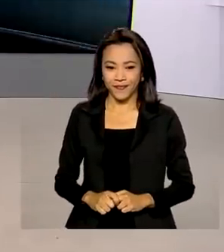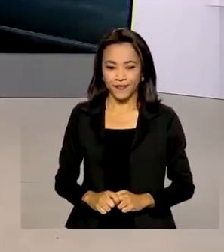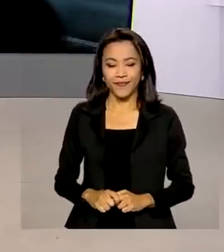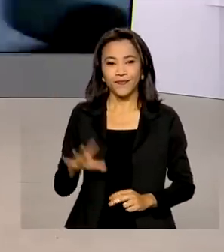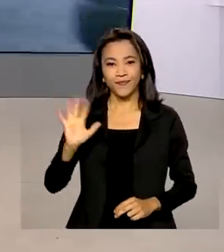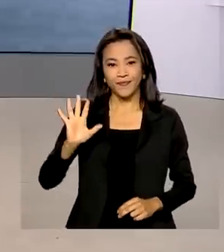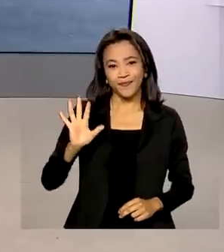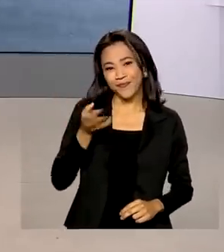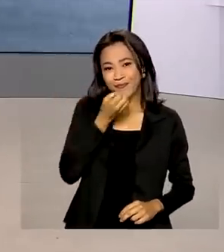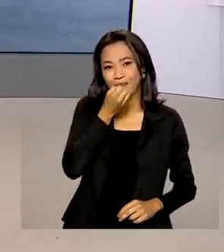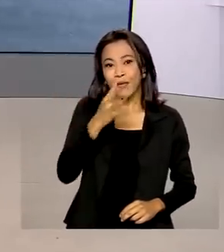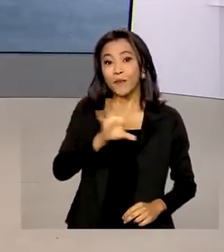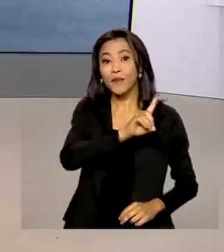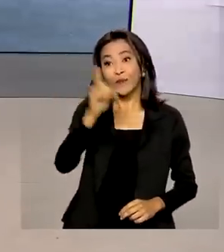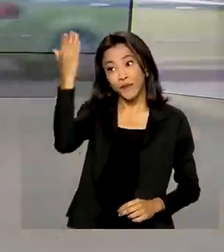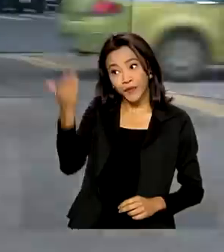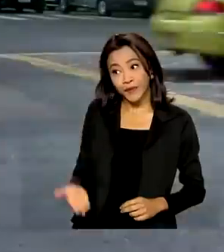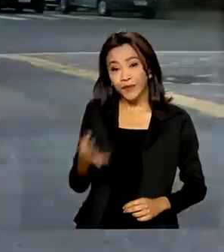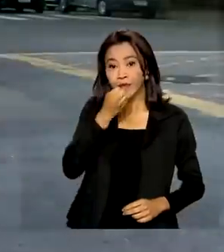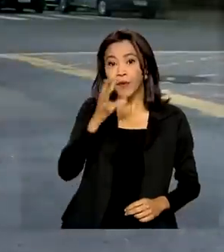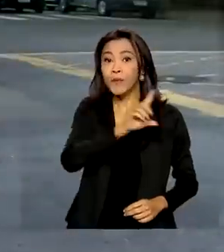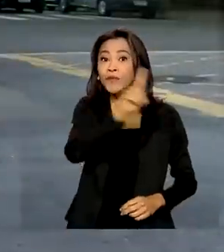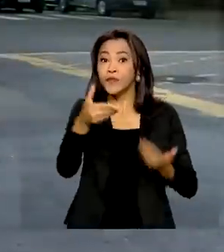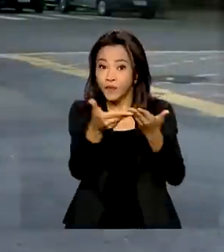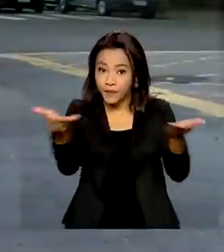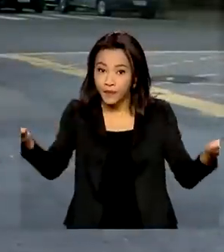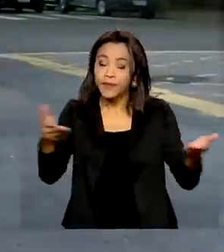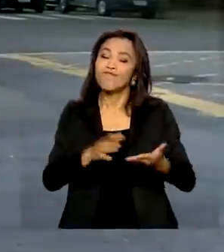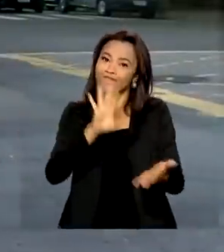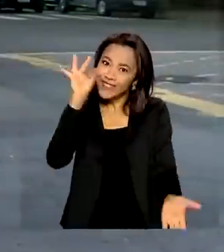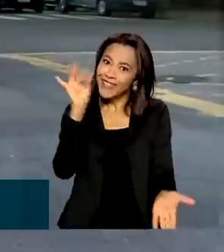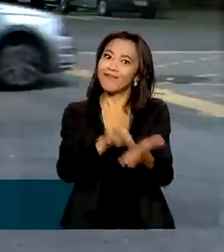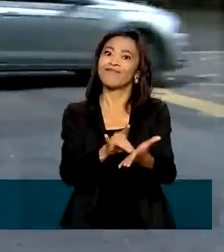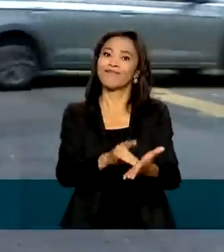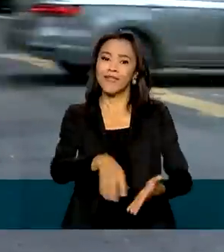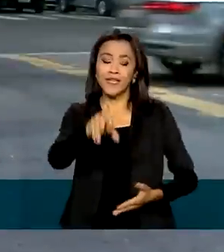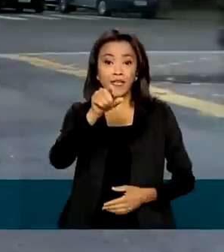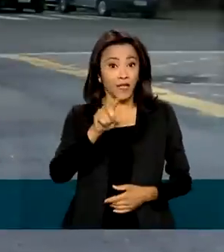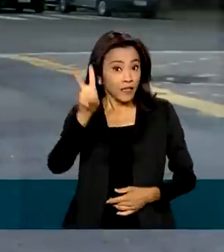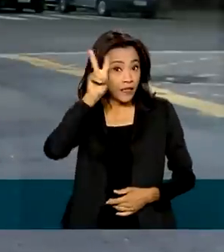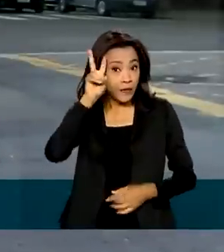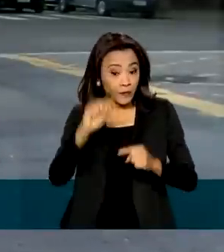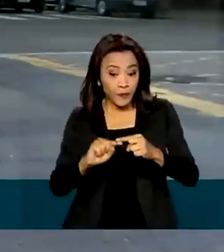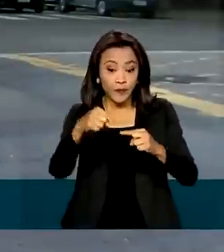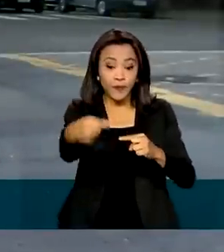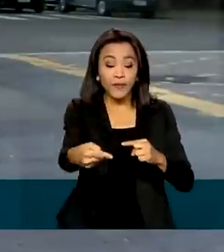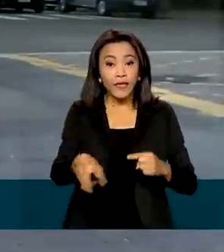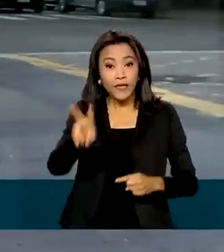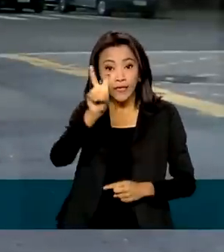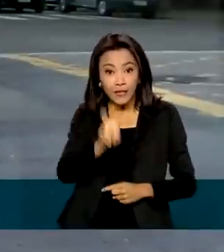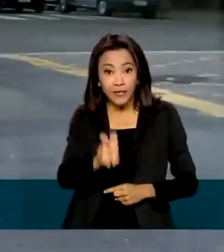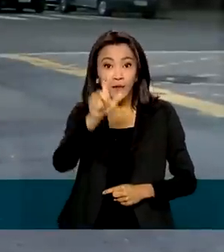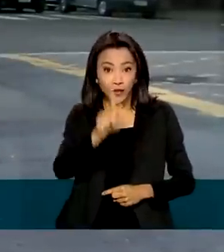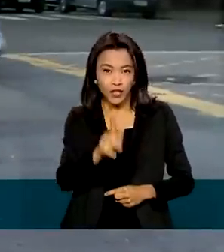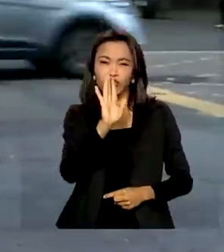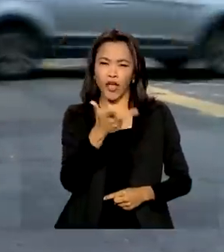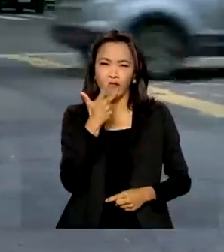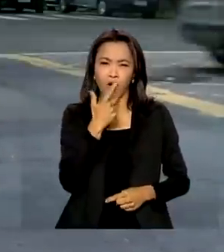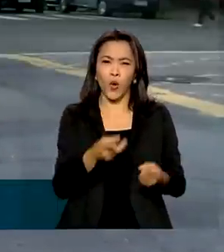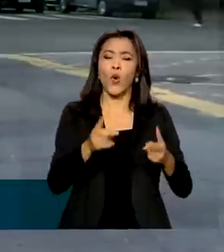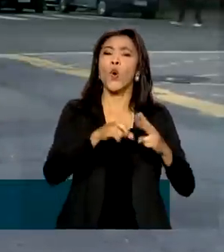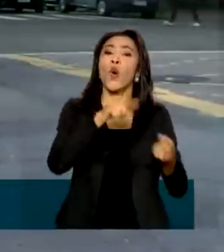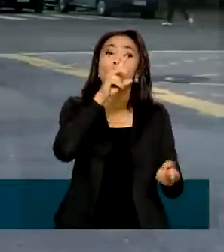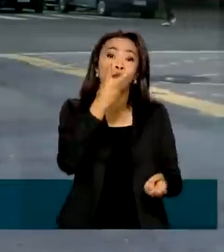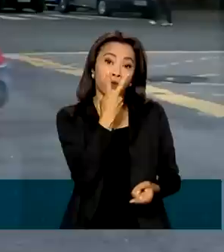Oi, Xmênia, bom dia para você, bom dia a todos. Vai ser uma realidade o 5G a partir de segunda-feira nessas quatro capitais que você mencionou: